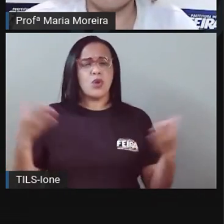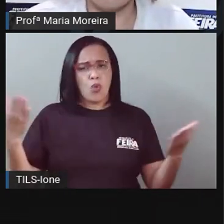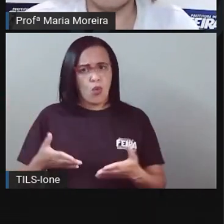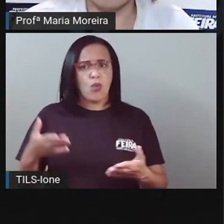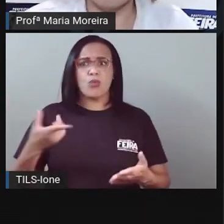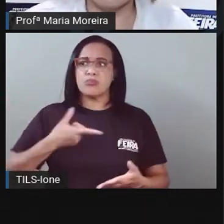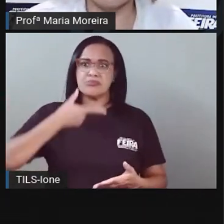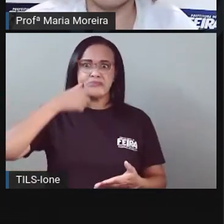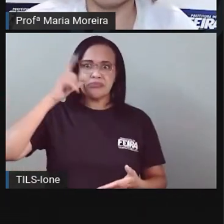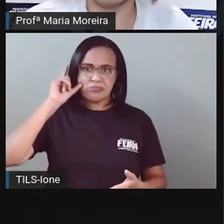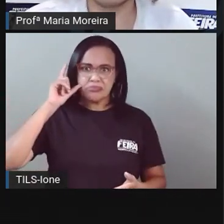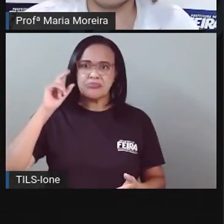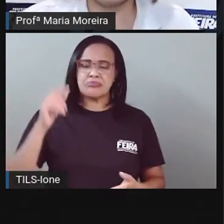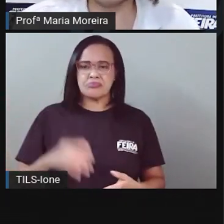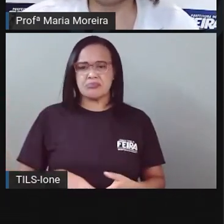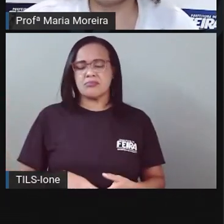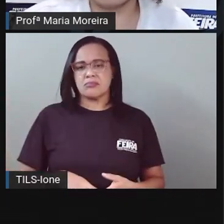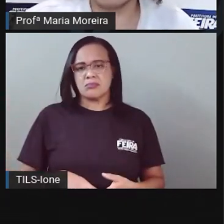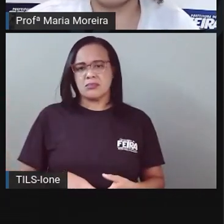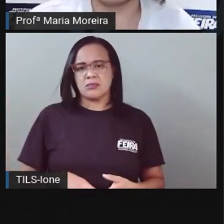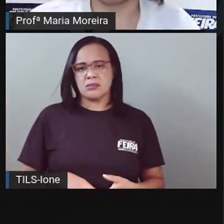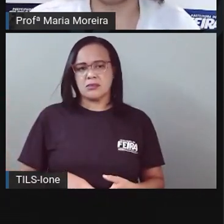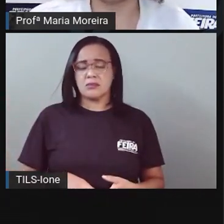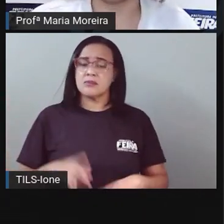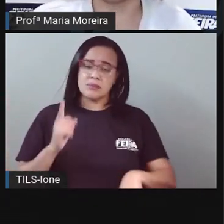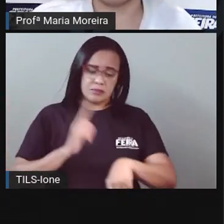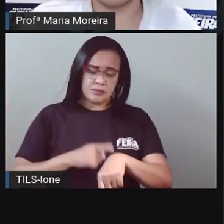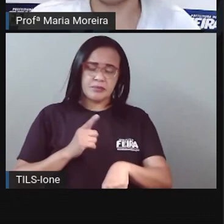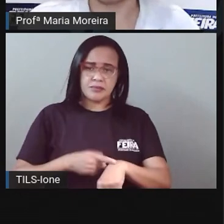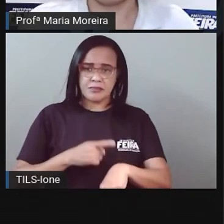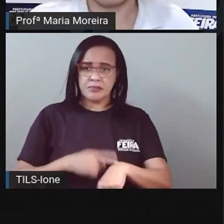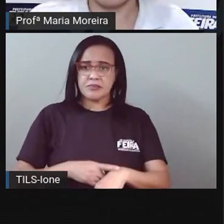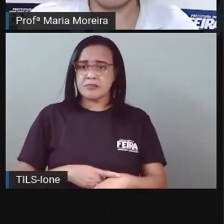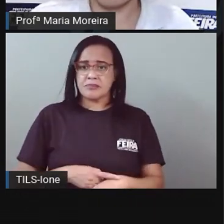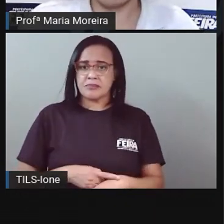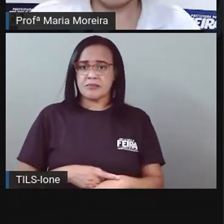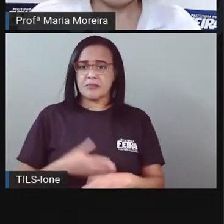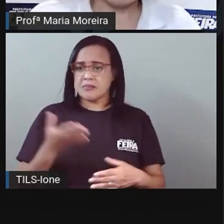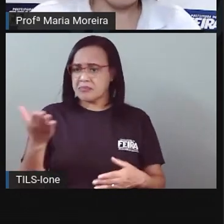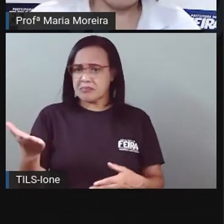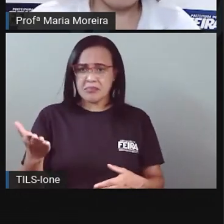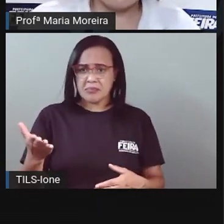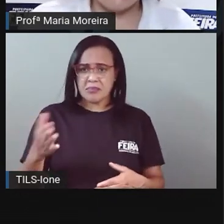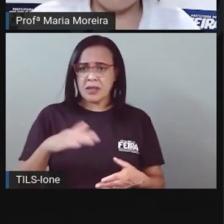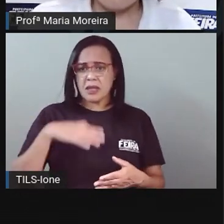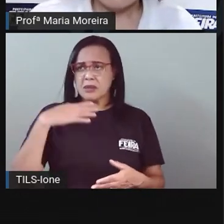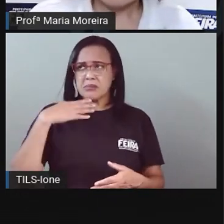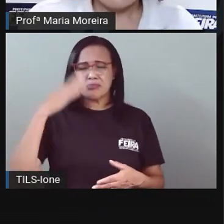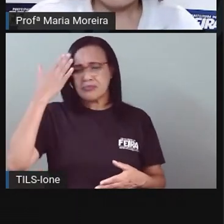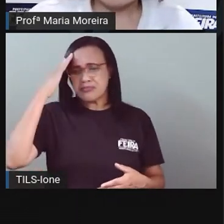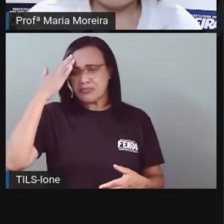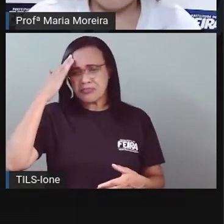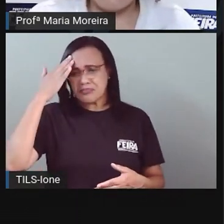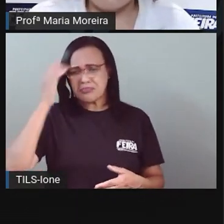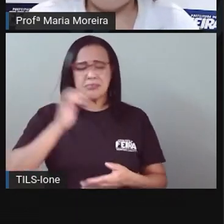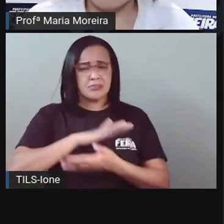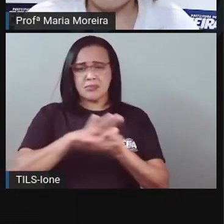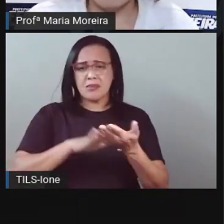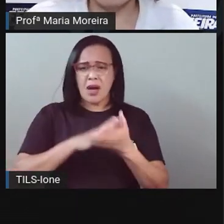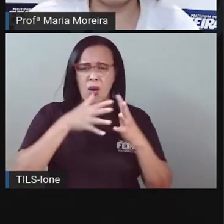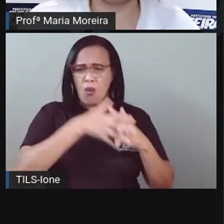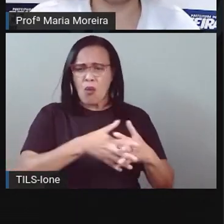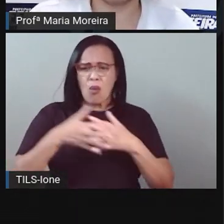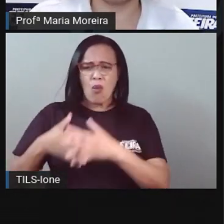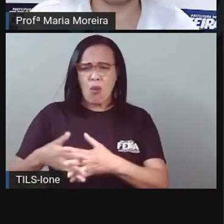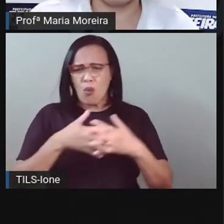ontem. Vamos seguindo. Nessa hora, quem não entendeu nada foi a Carol. Que confusão. Esse hoje vira